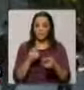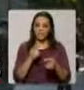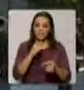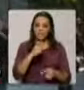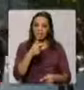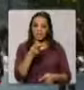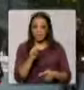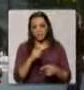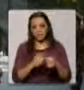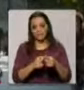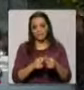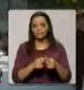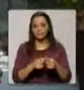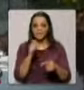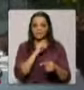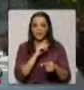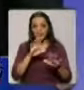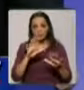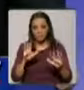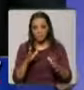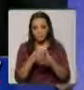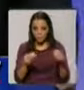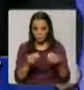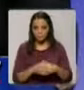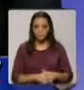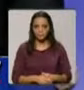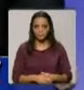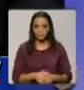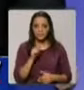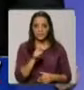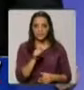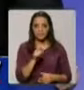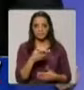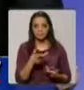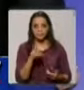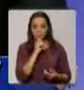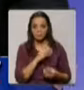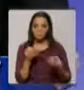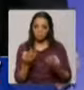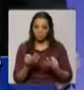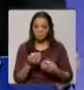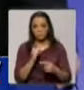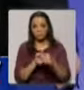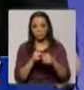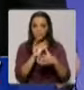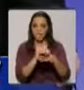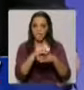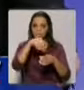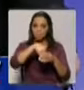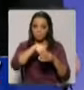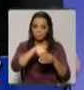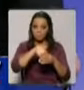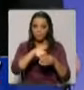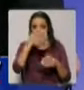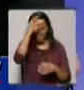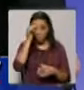um sinal de que pode ser encontrada uma solução se ele bicicleta após ativos em coelhos em